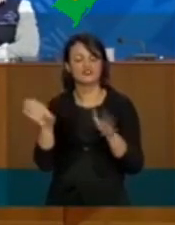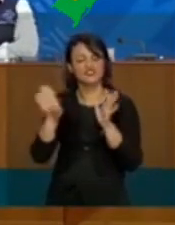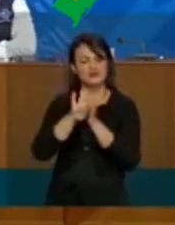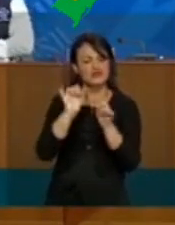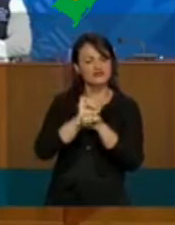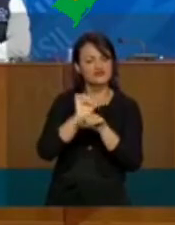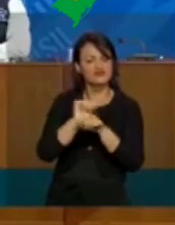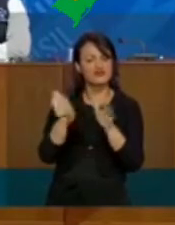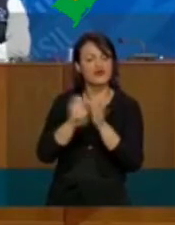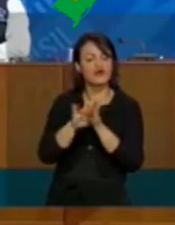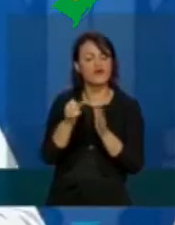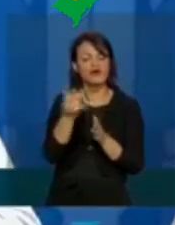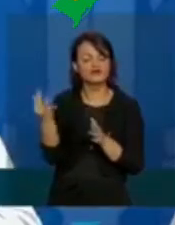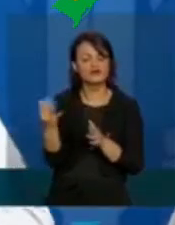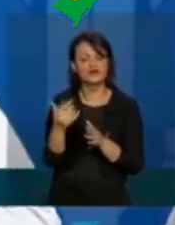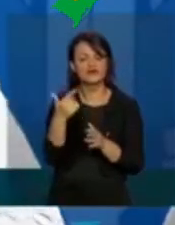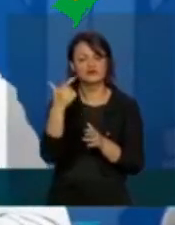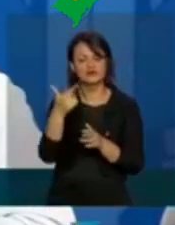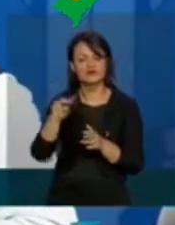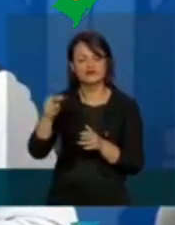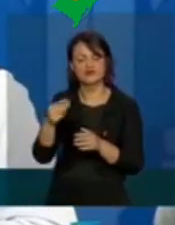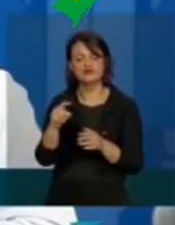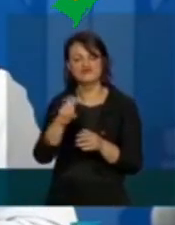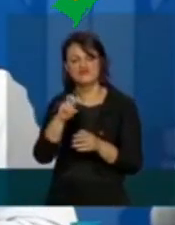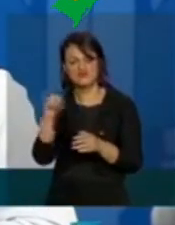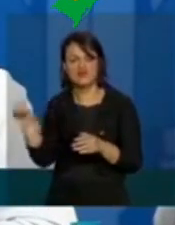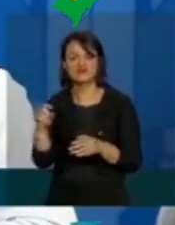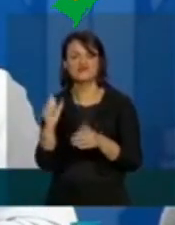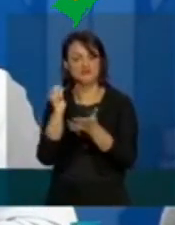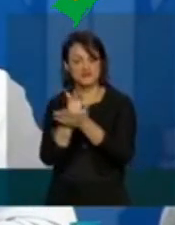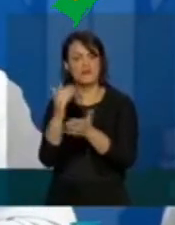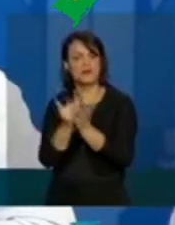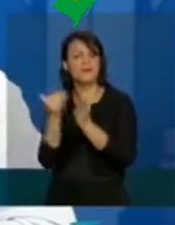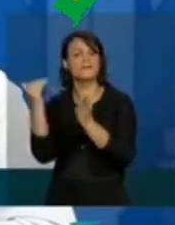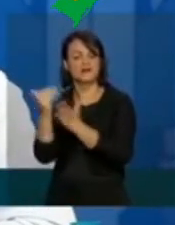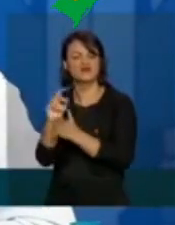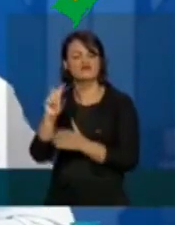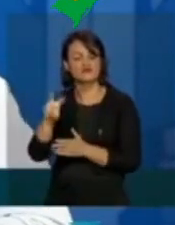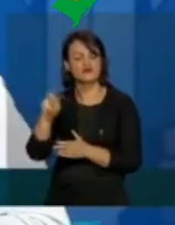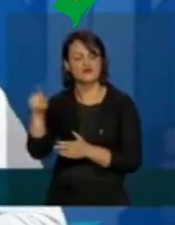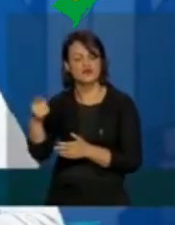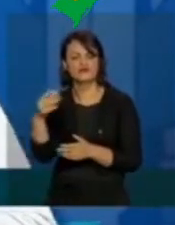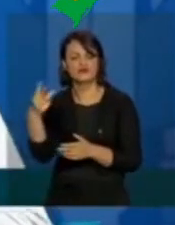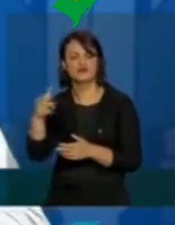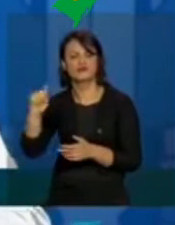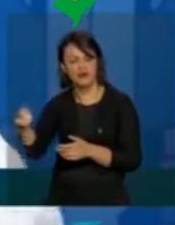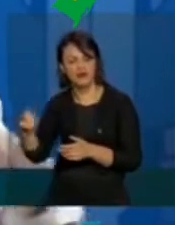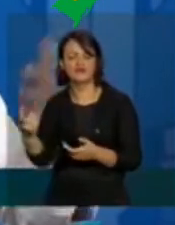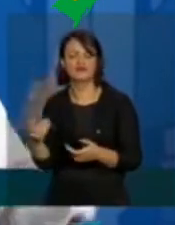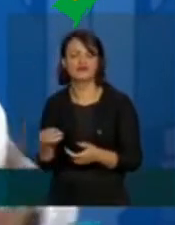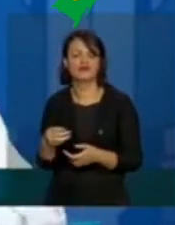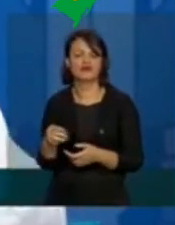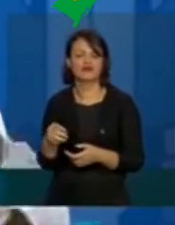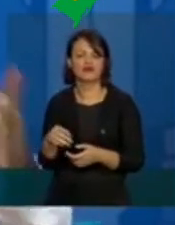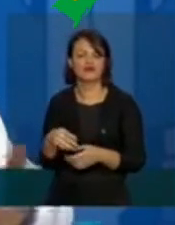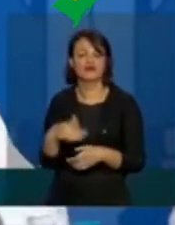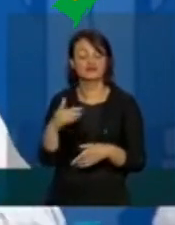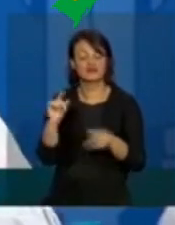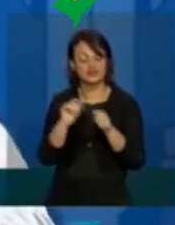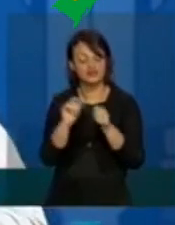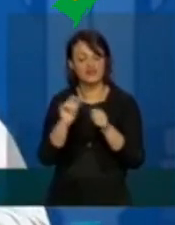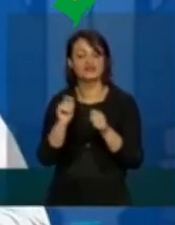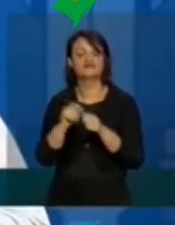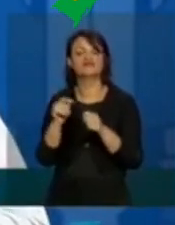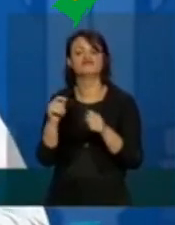chegar? Mais 2 milhões e 500, e vamos comprar mais um pouco, mais 5 milhões, mais 3 milhões, vamos tendo cada